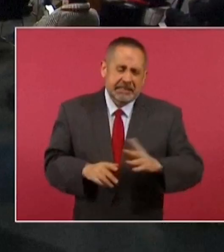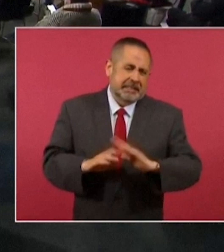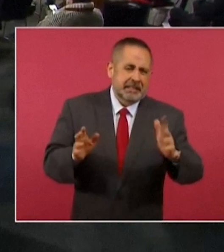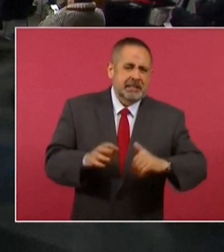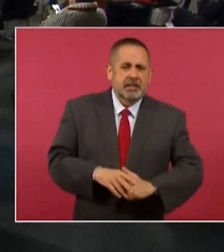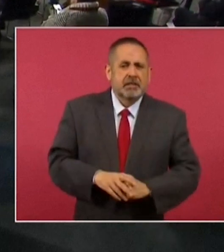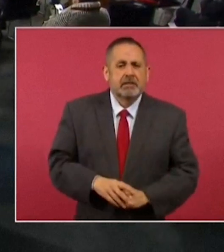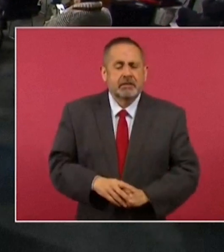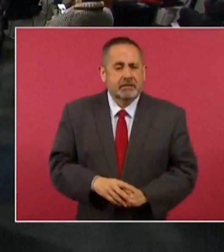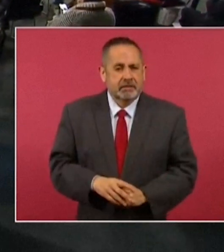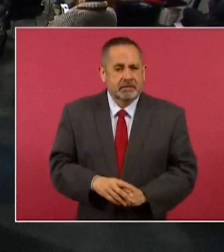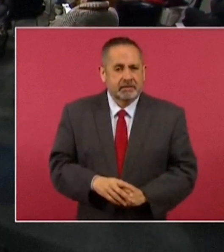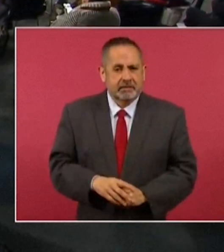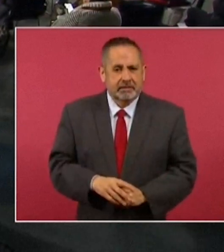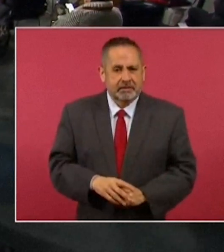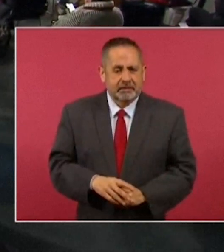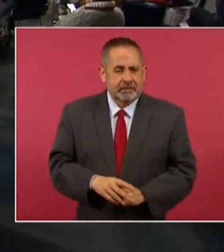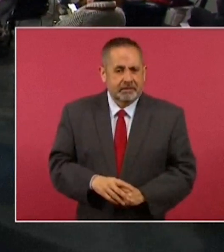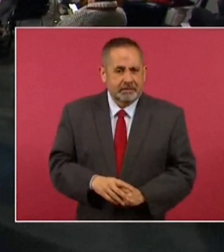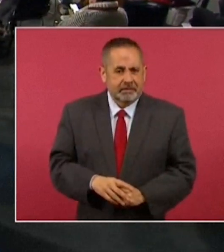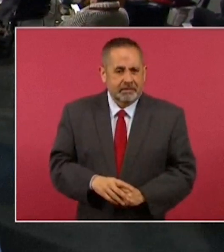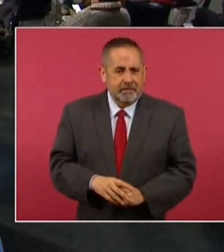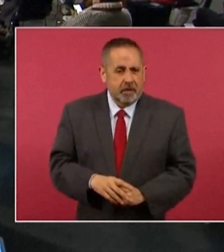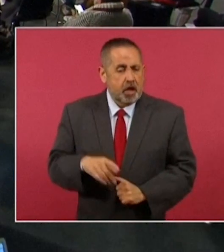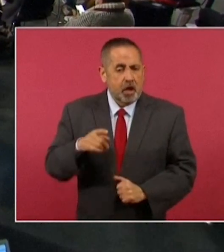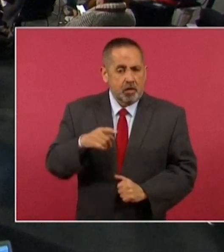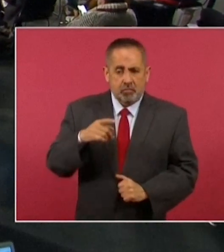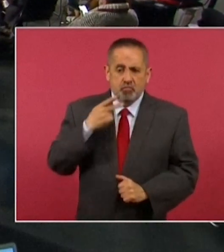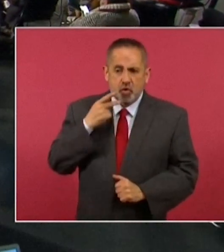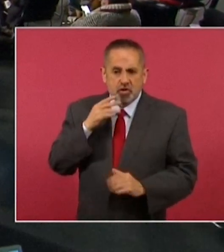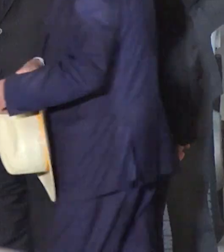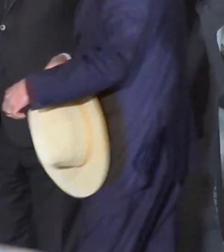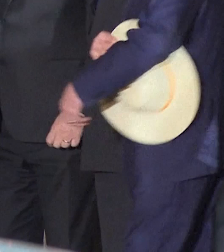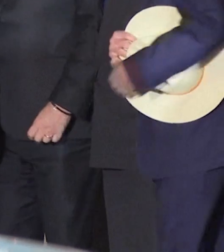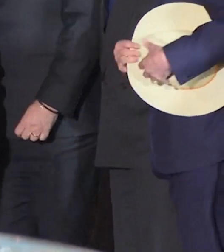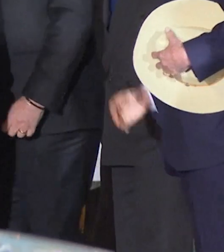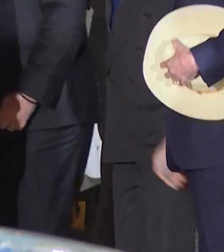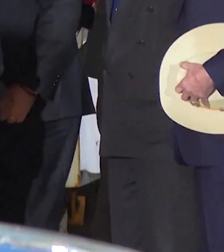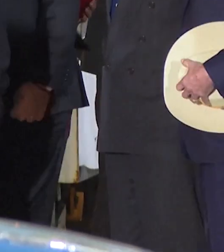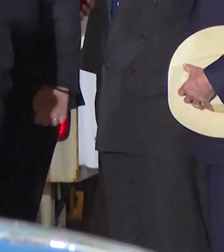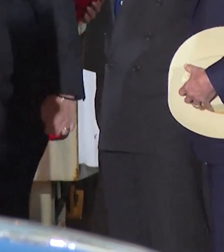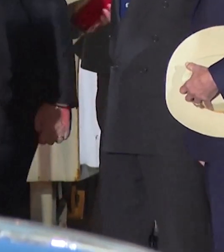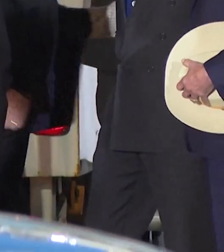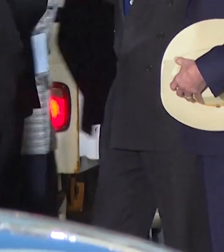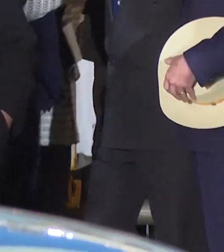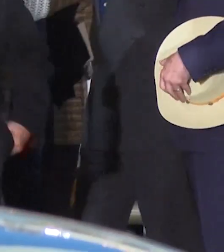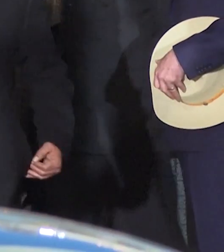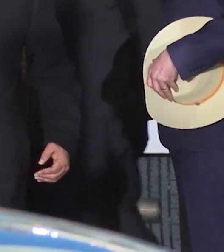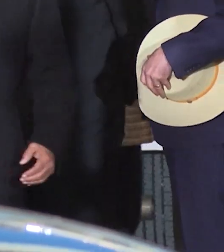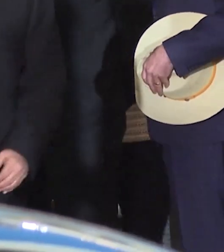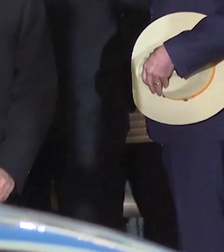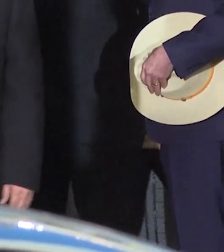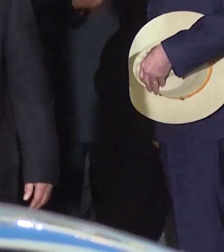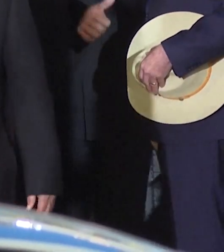afirmação consta em um comunicado conjunto divulgado nesta segunda-feira pela Casa Branca. Os presidentes dos Estados Unidos, Joe Biden, e México,